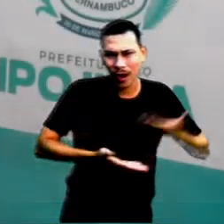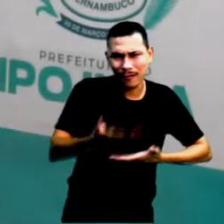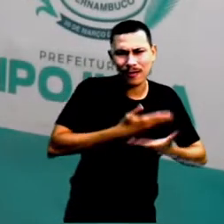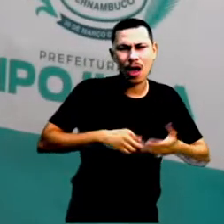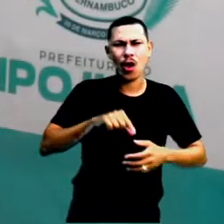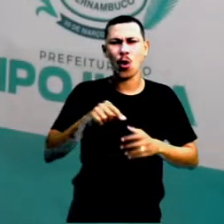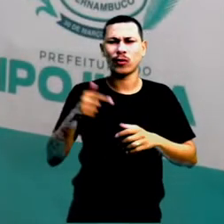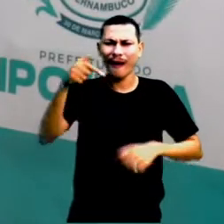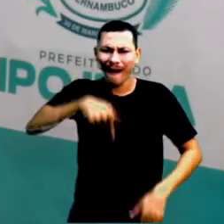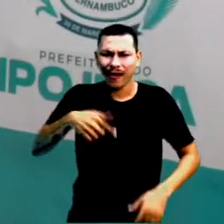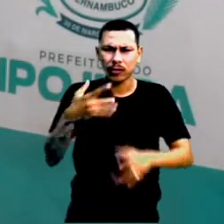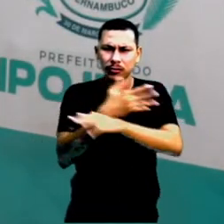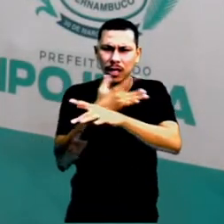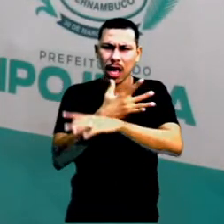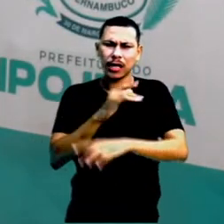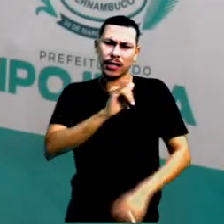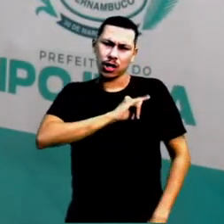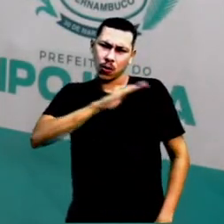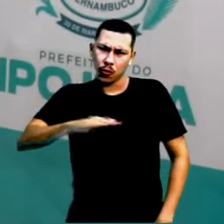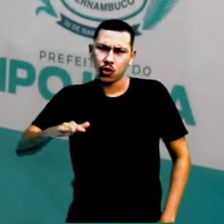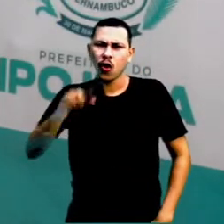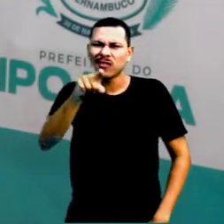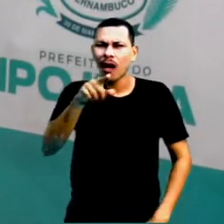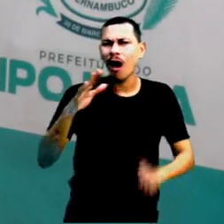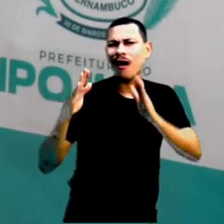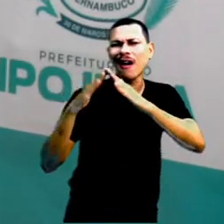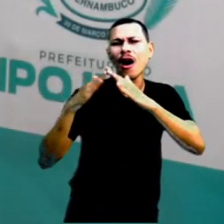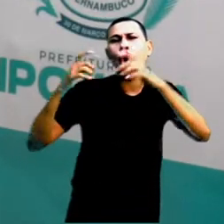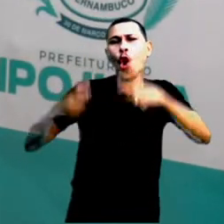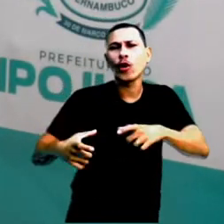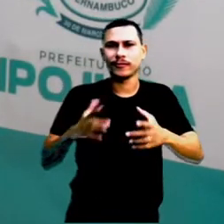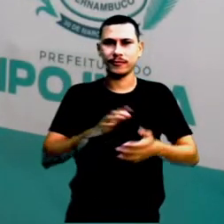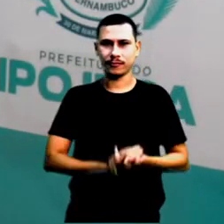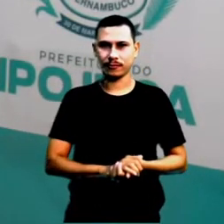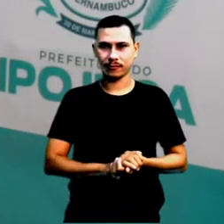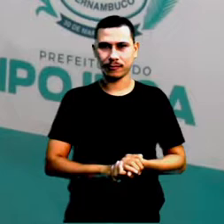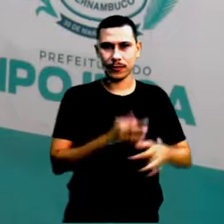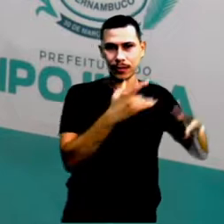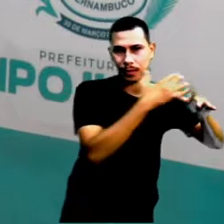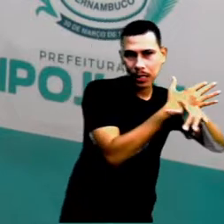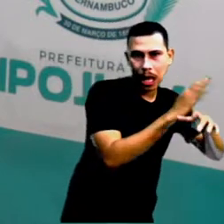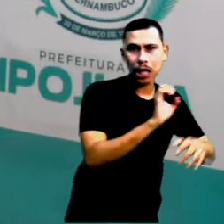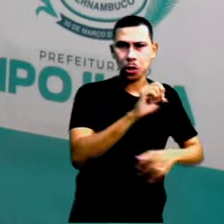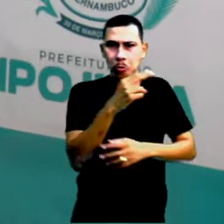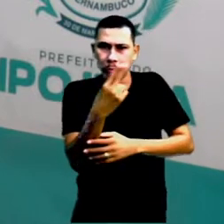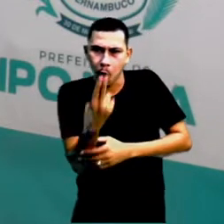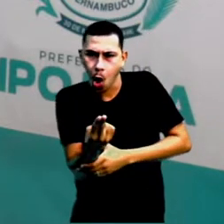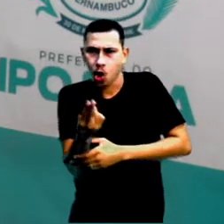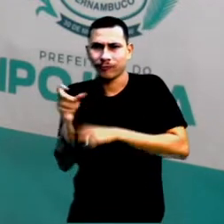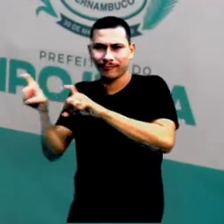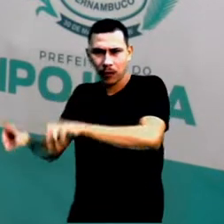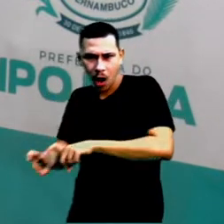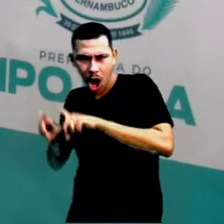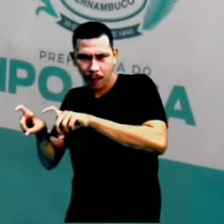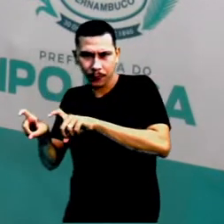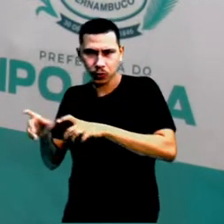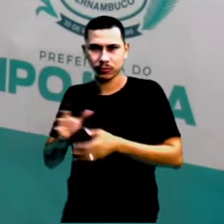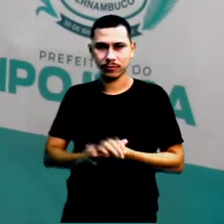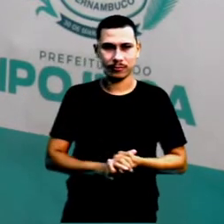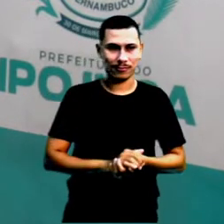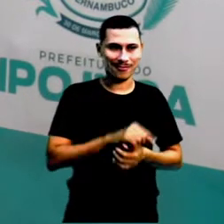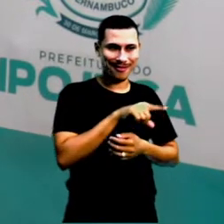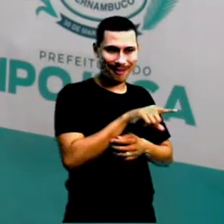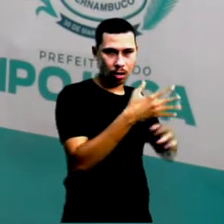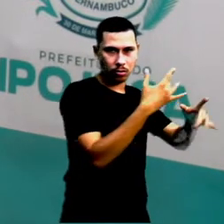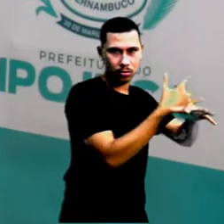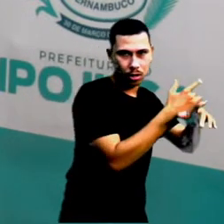mora? Você mora na zona rural ou na zona urbana? Vamos entender a relação entre o campo e